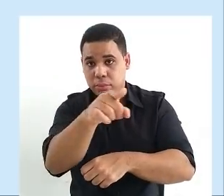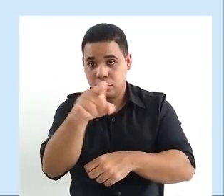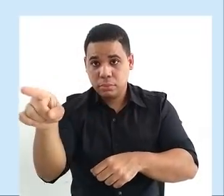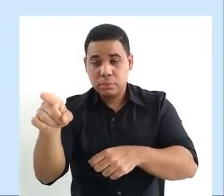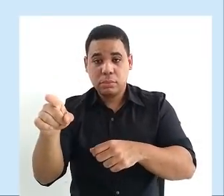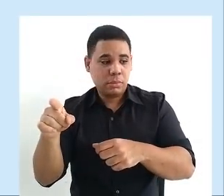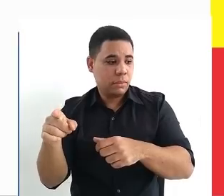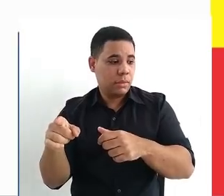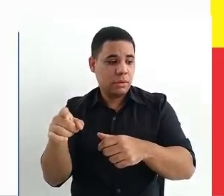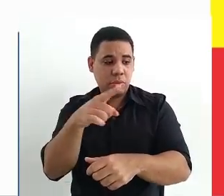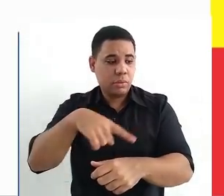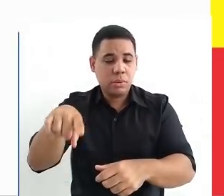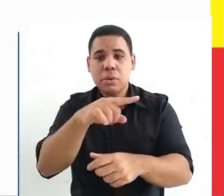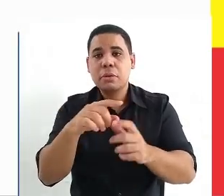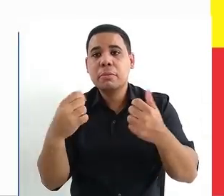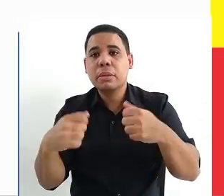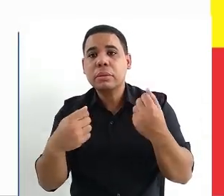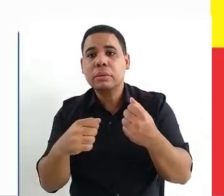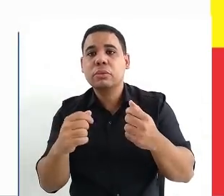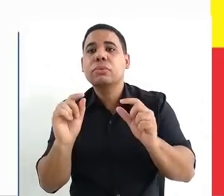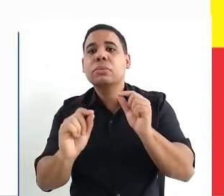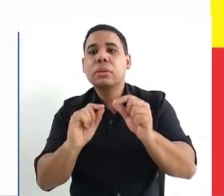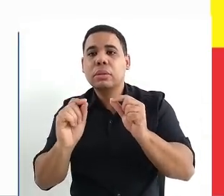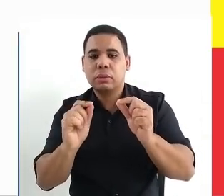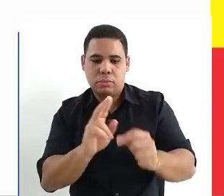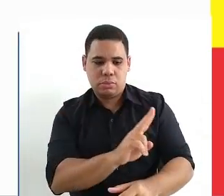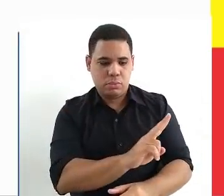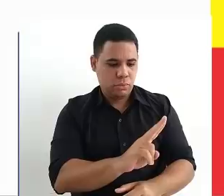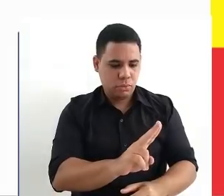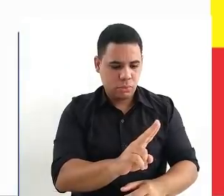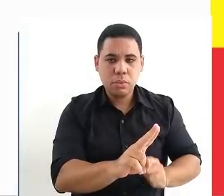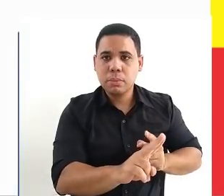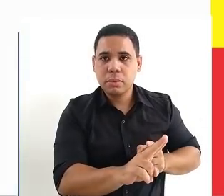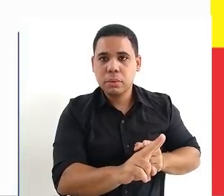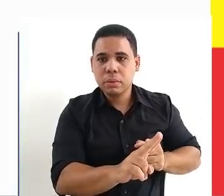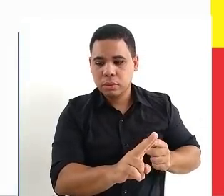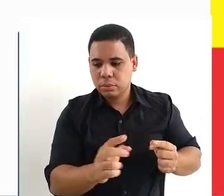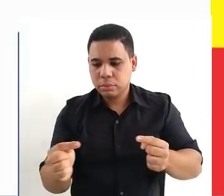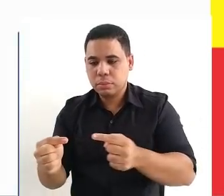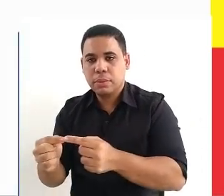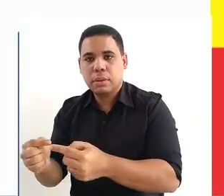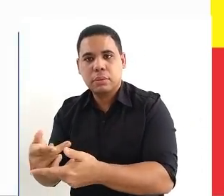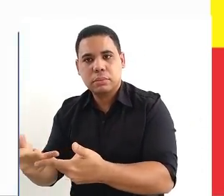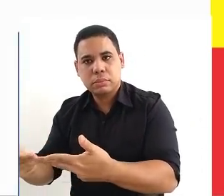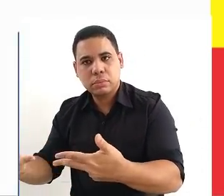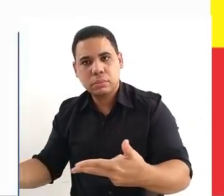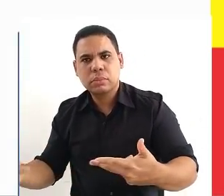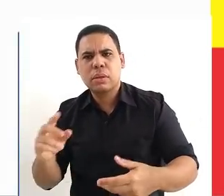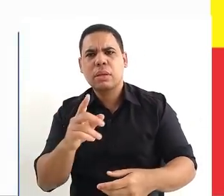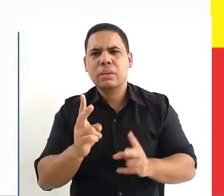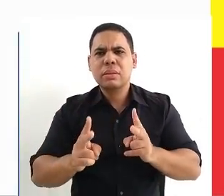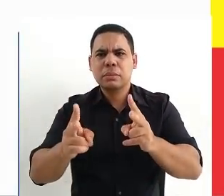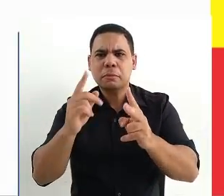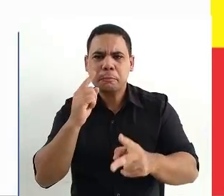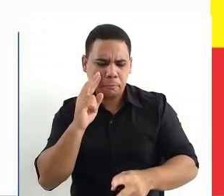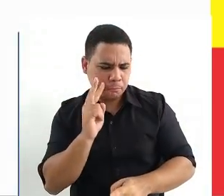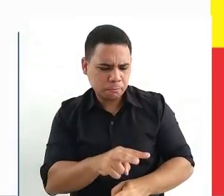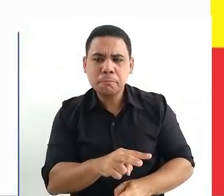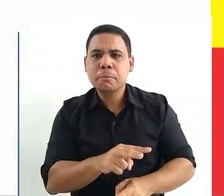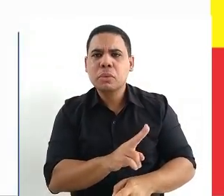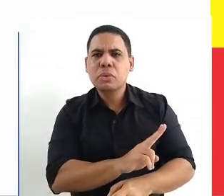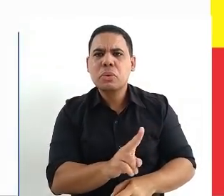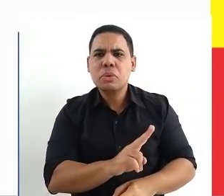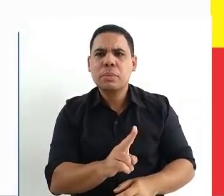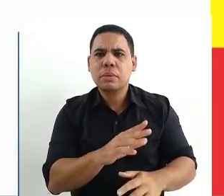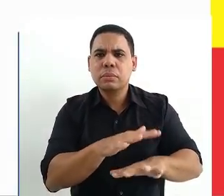aqui, é a gente tem que sempre associar o nome àquela coisa, entre aspas. Sempre que você vê um nomezinho na matemática,